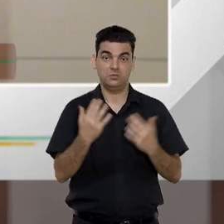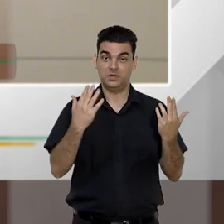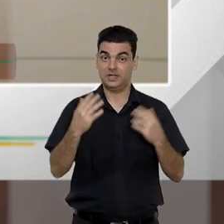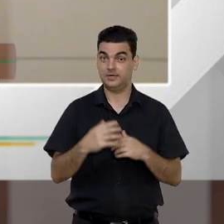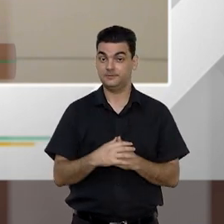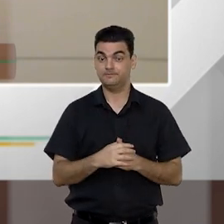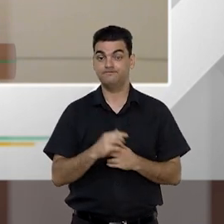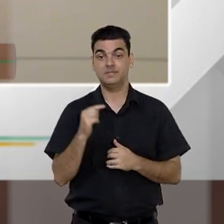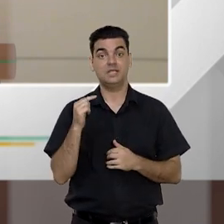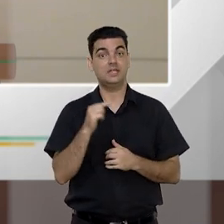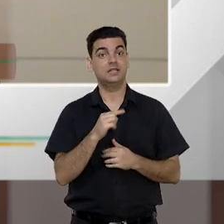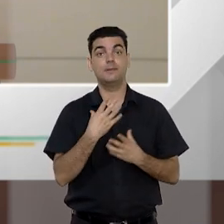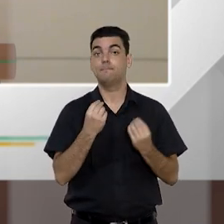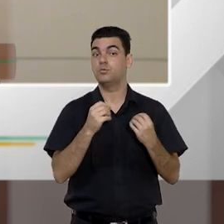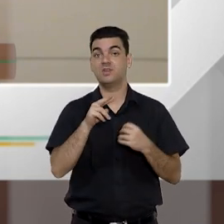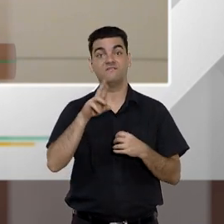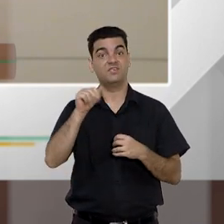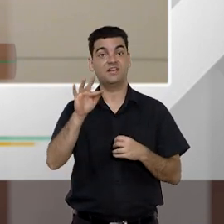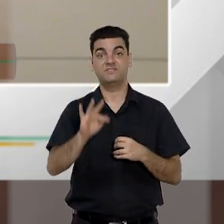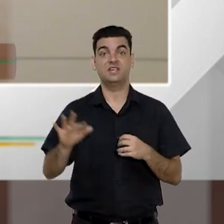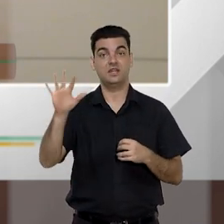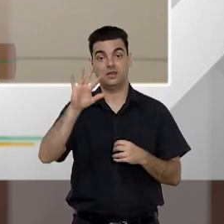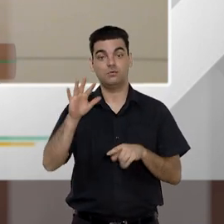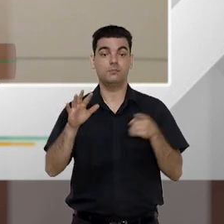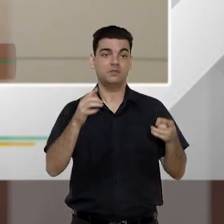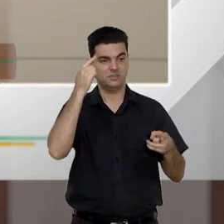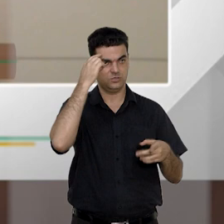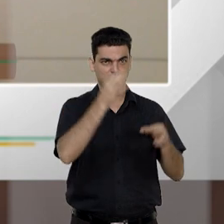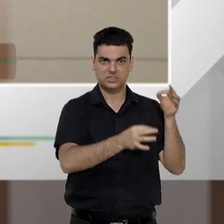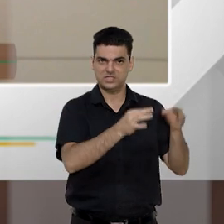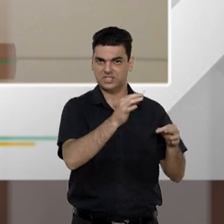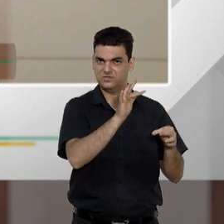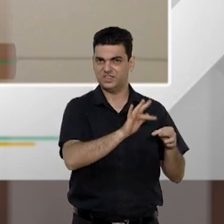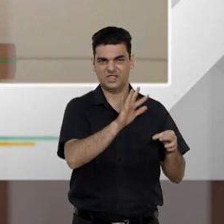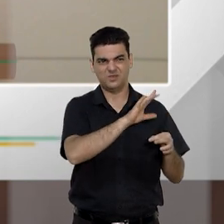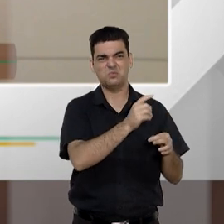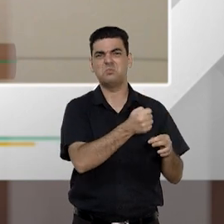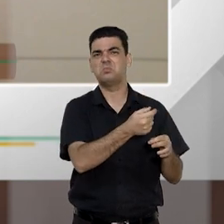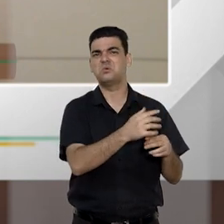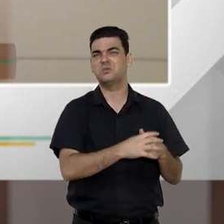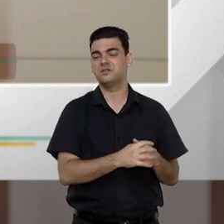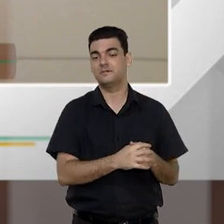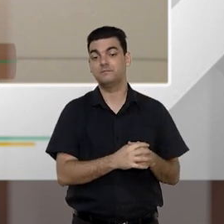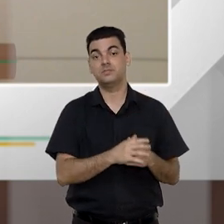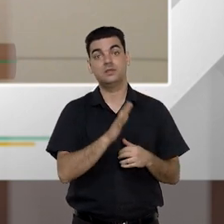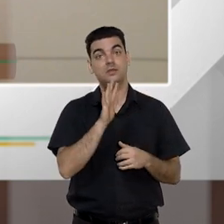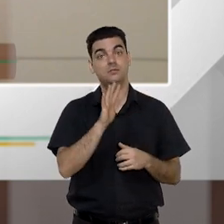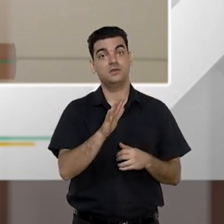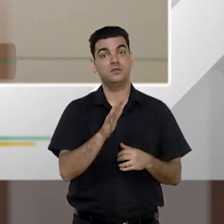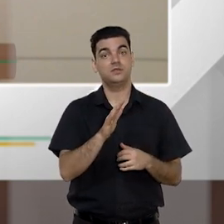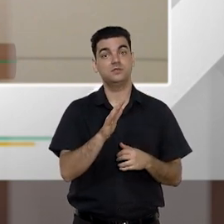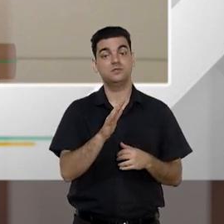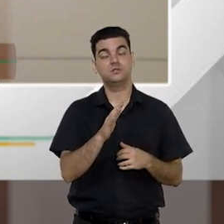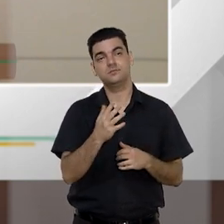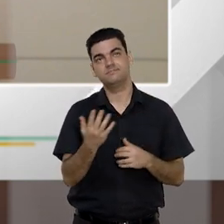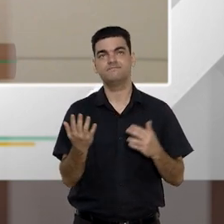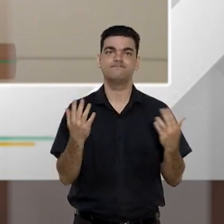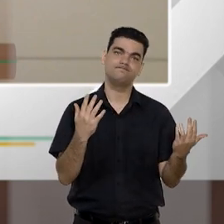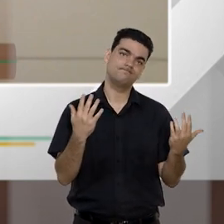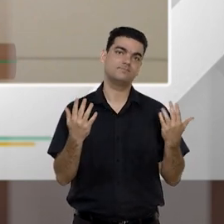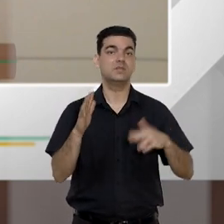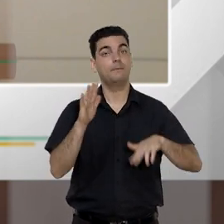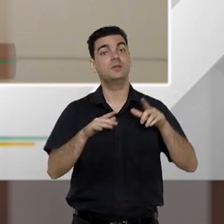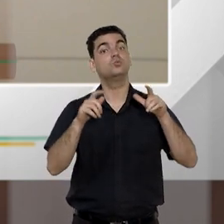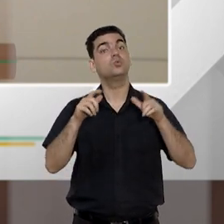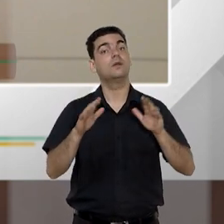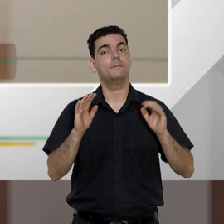Rio de Janeiro, capital, você tem mais varas federais do que juizados federais e, no momento,